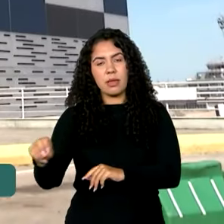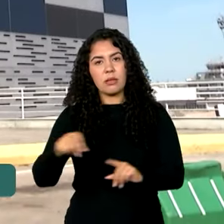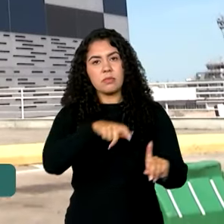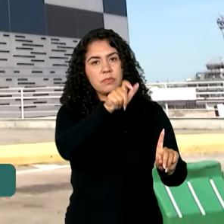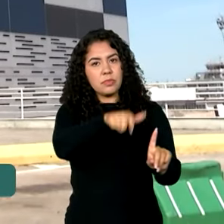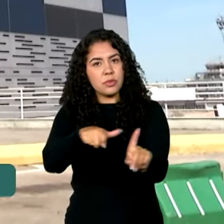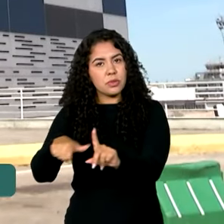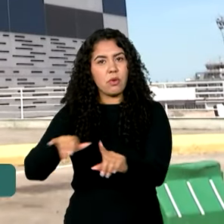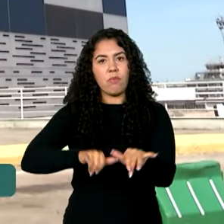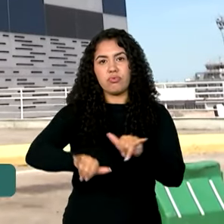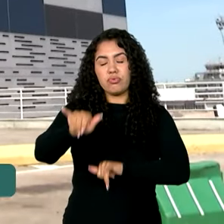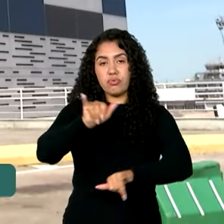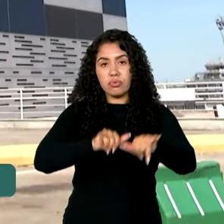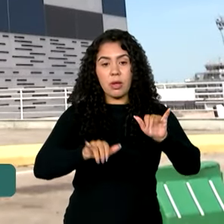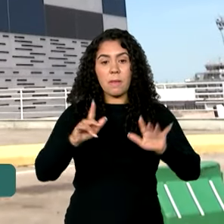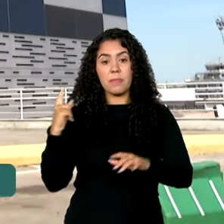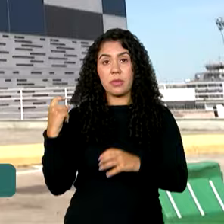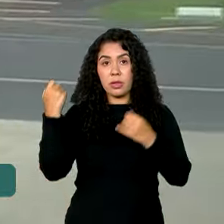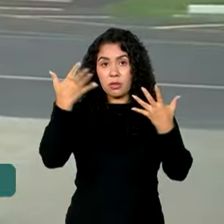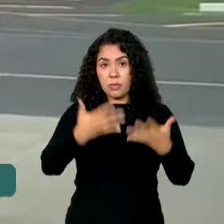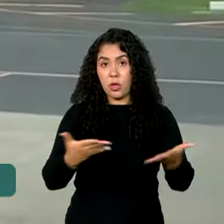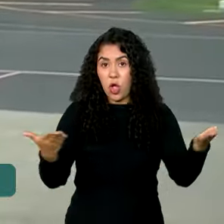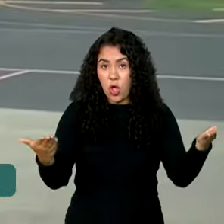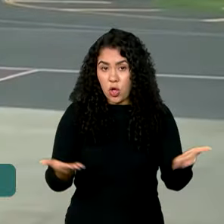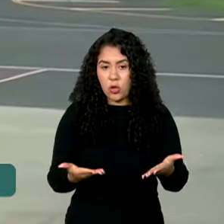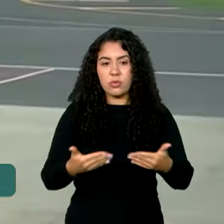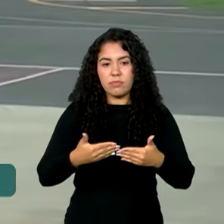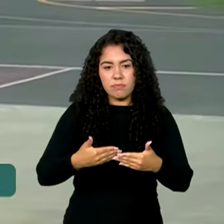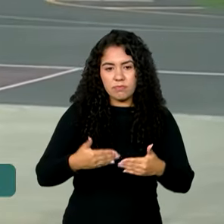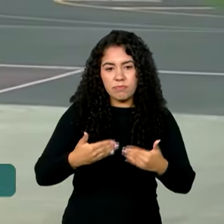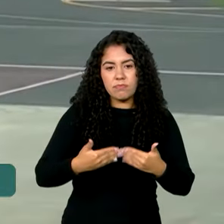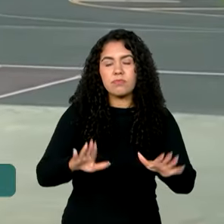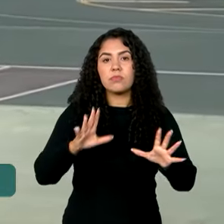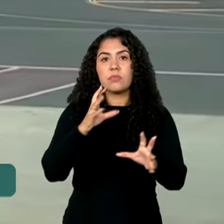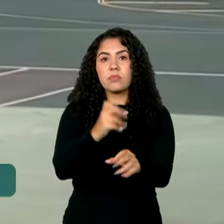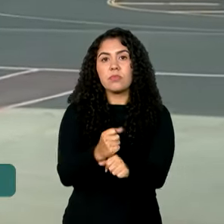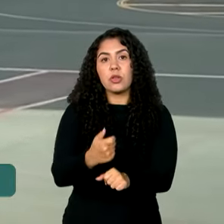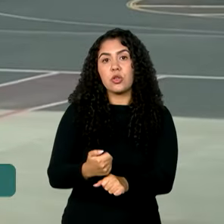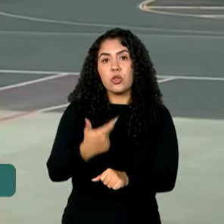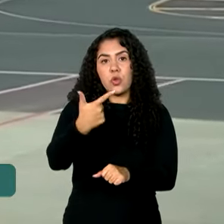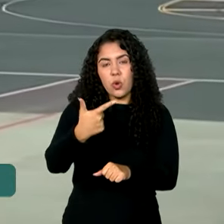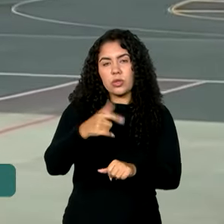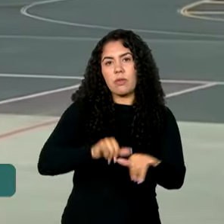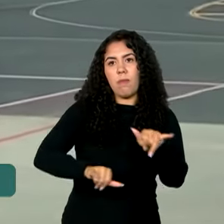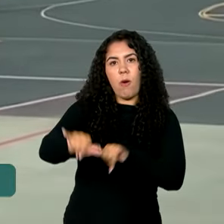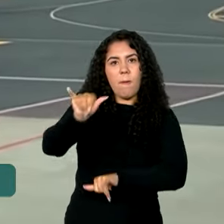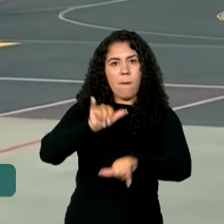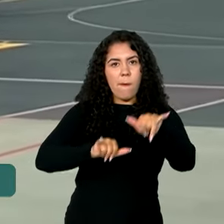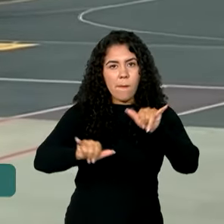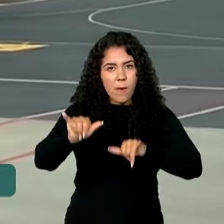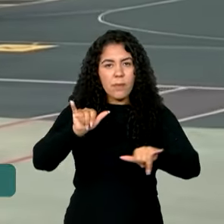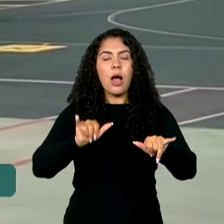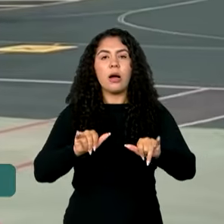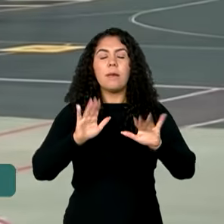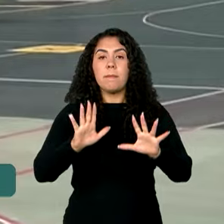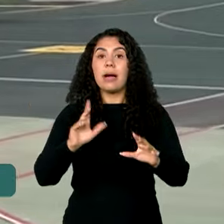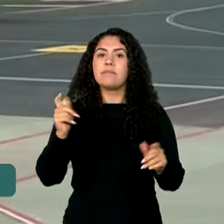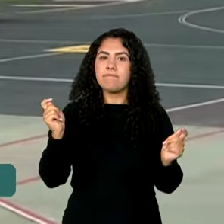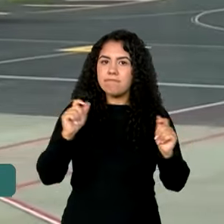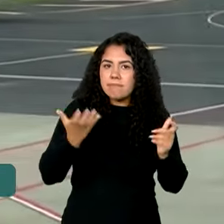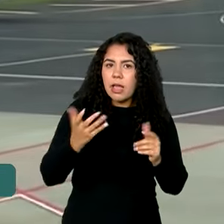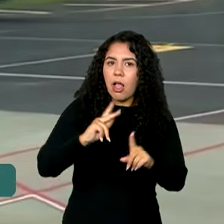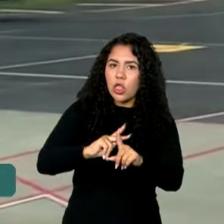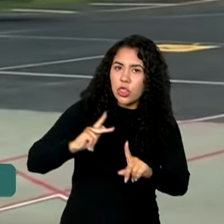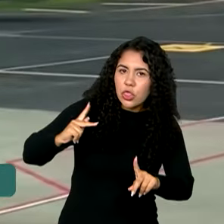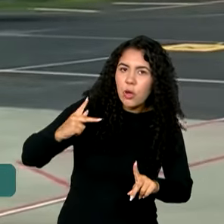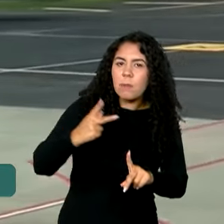O terminal de Porto Alegre volta a operar, com capacidade de 12 voos por hora. A estimativa é dobrar o número